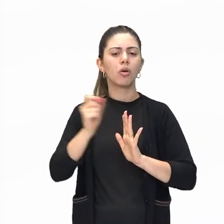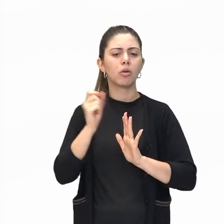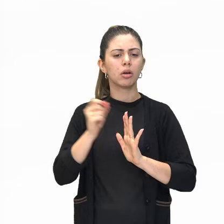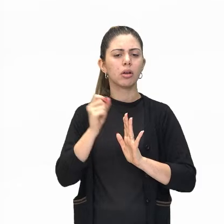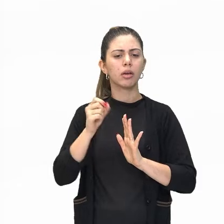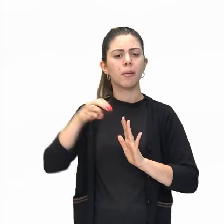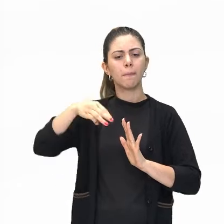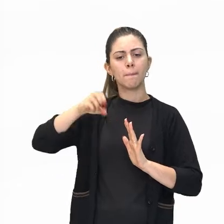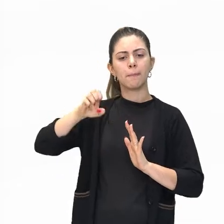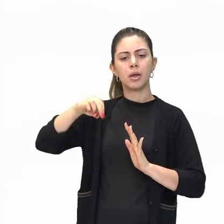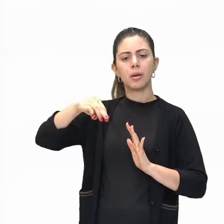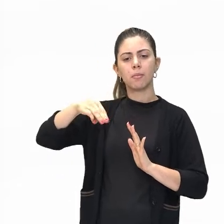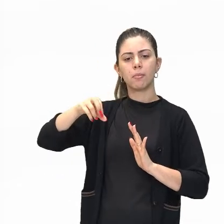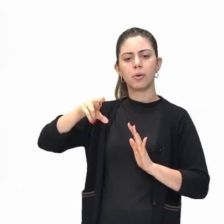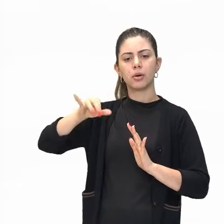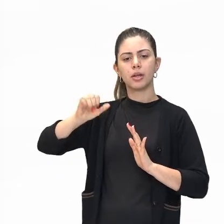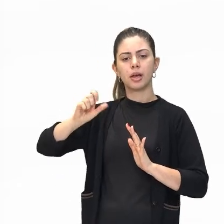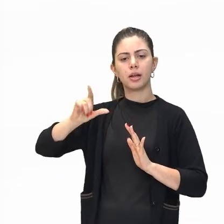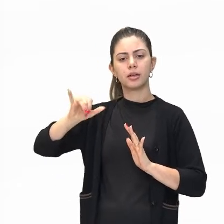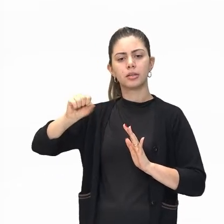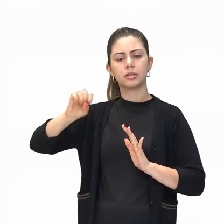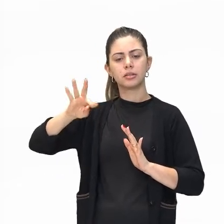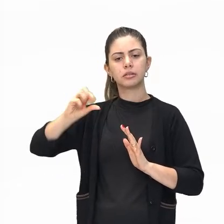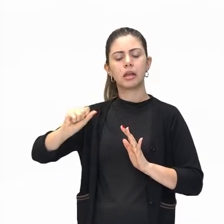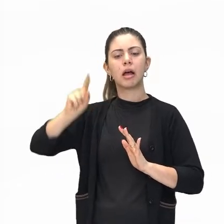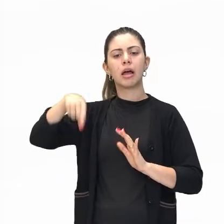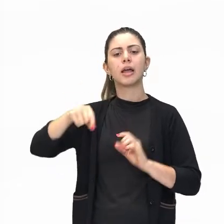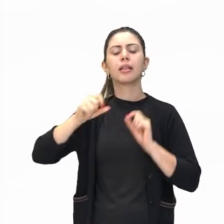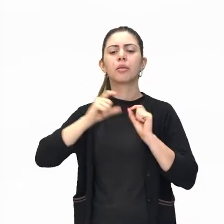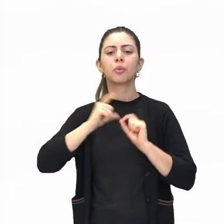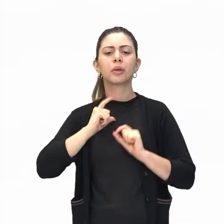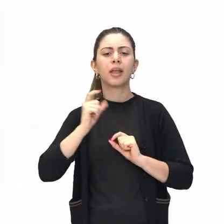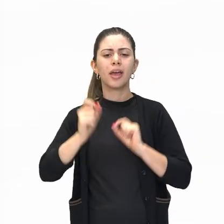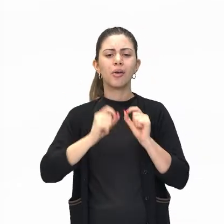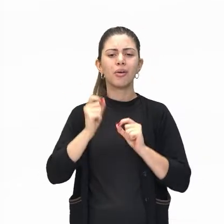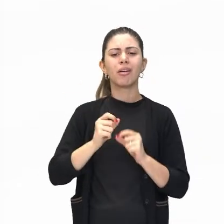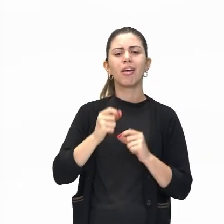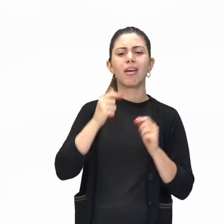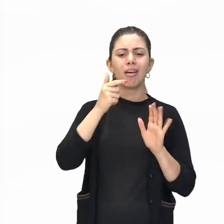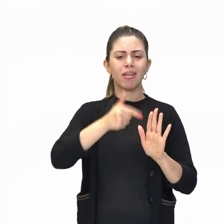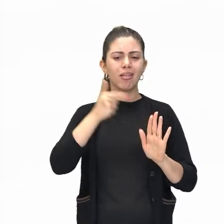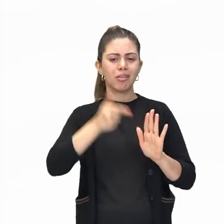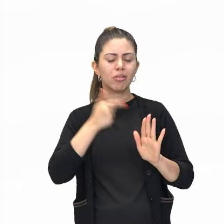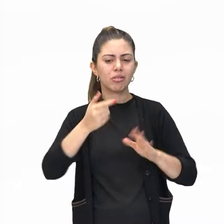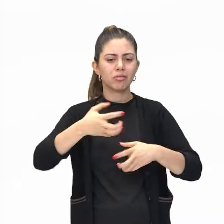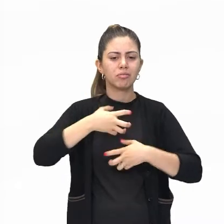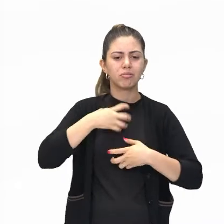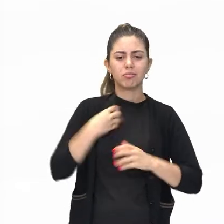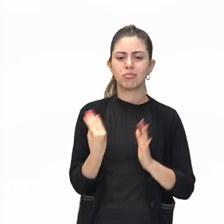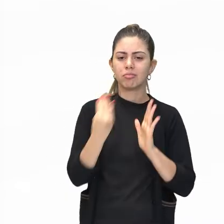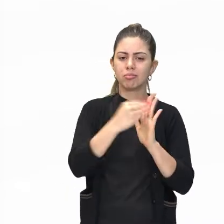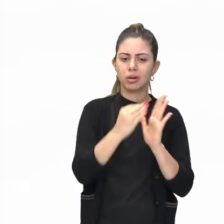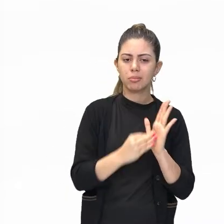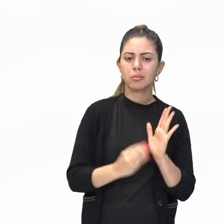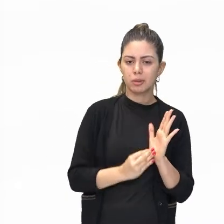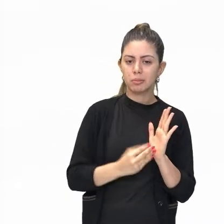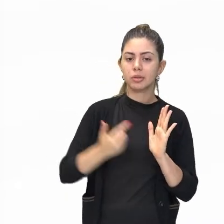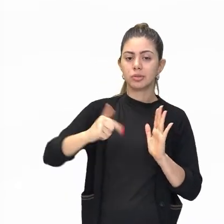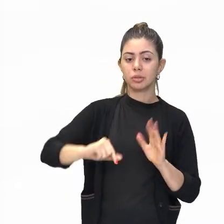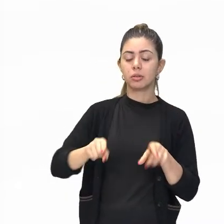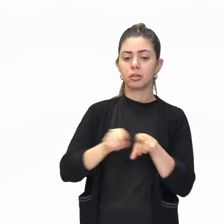memorialista, que vai trazer o quê? Ironia e humor, certo? Os aspectos ali a serem resgatados nas suas poesias. O